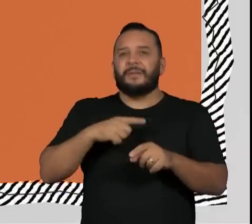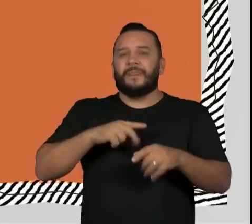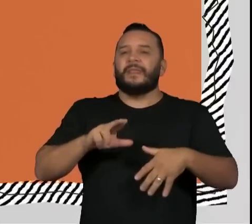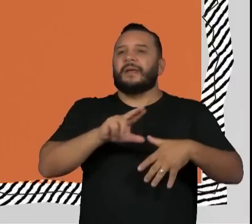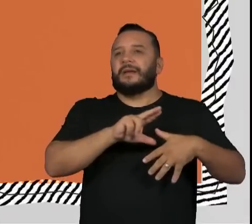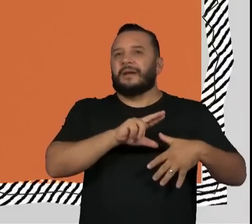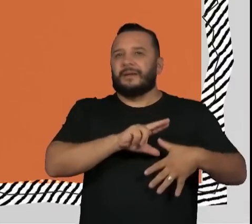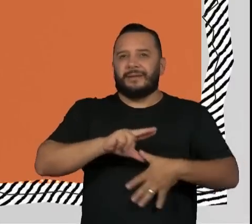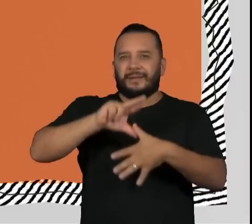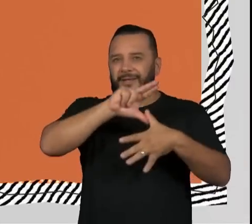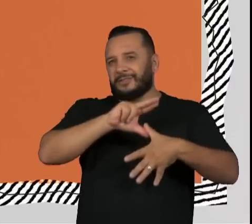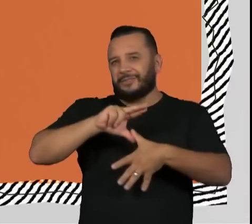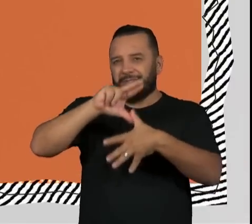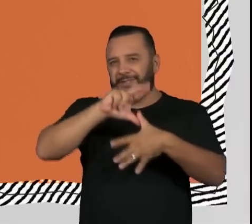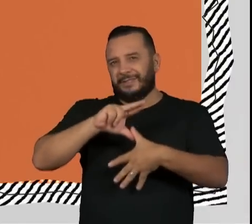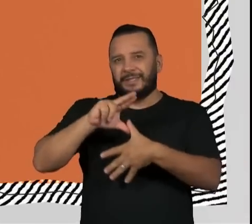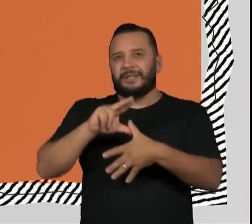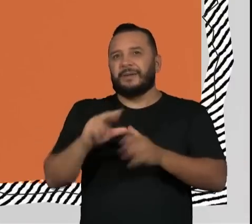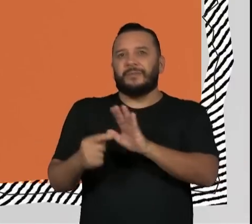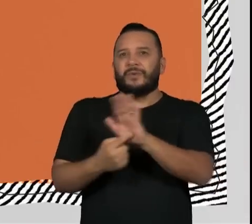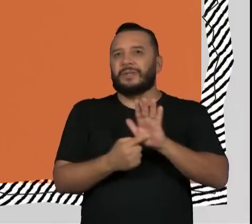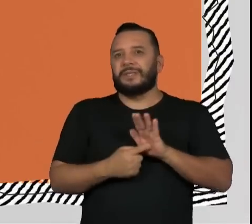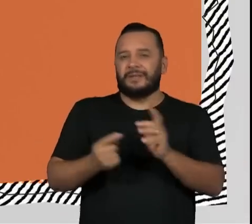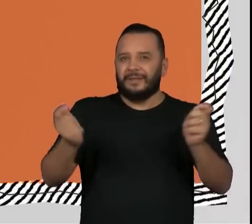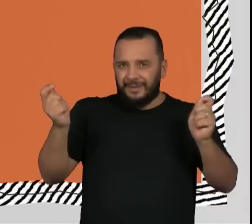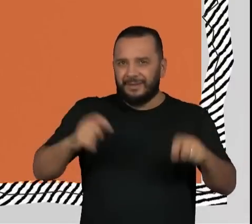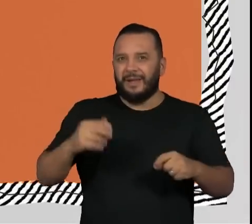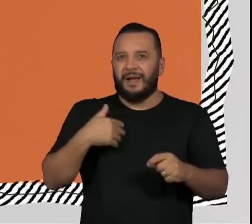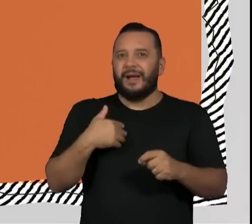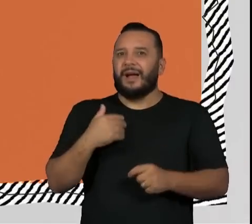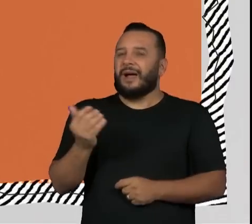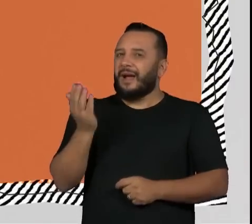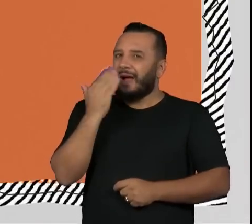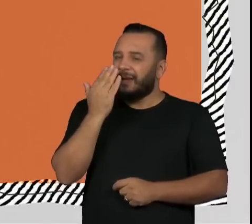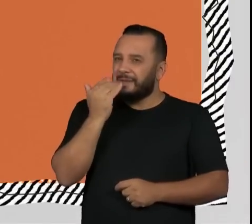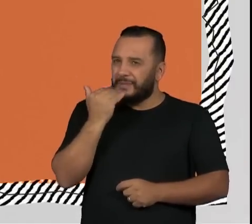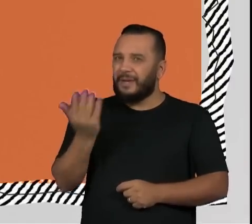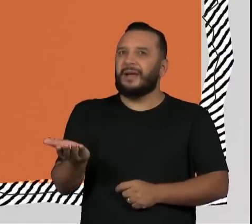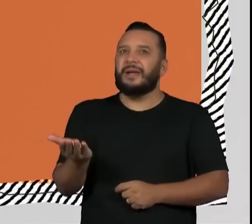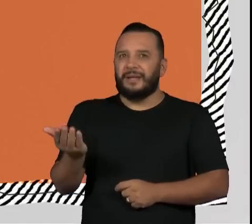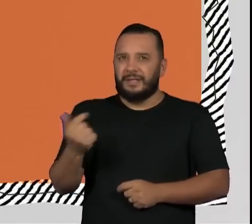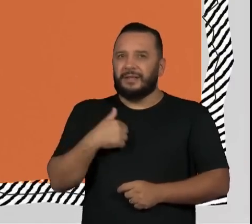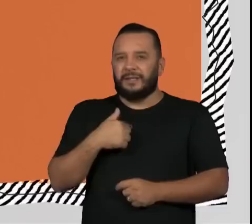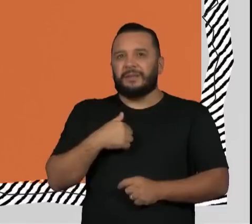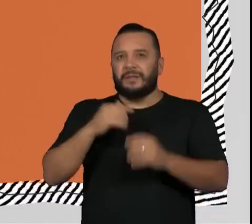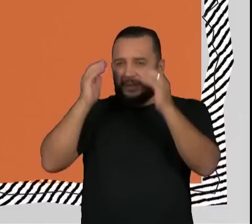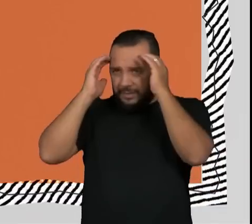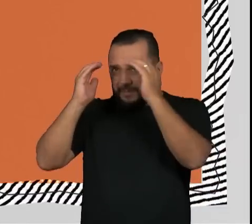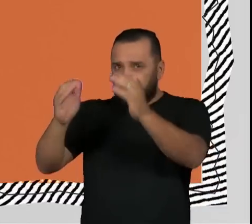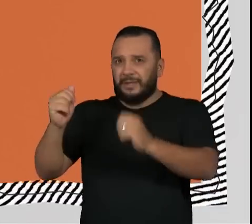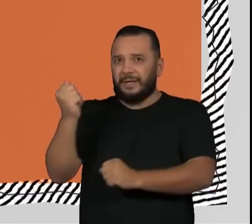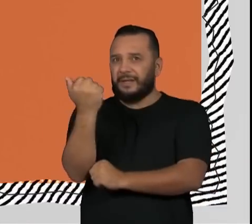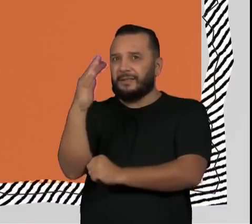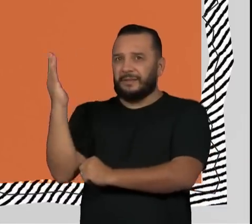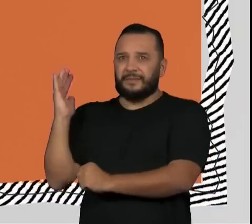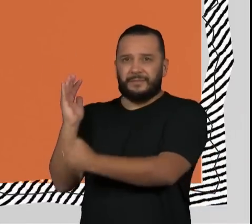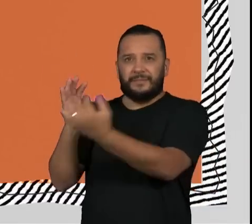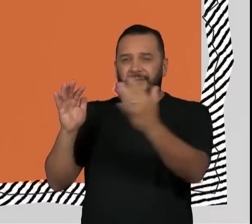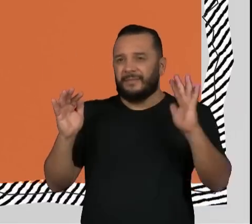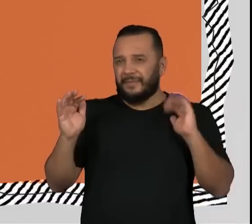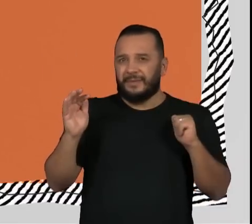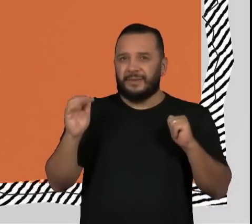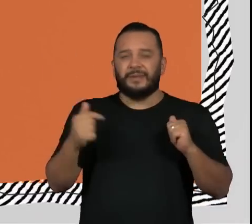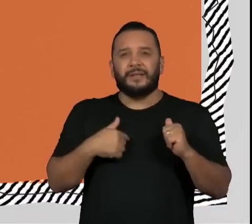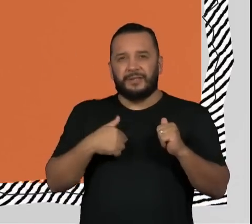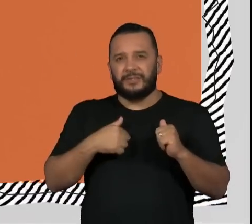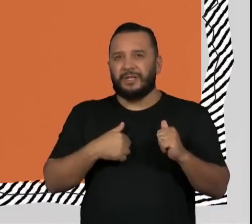demonstrando aí como é possível produzir alimento em massa, respeitando o meio ambiente, sem trabalho